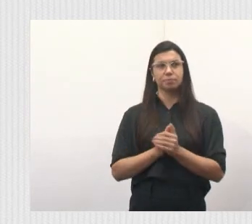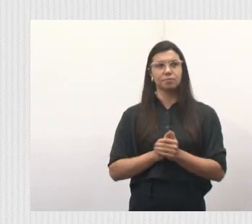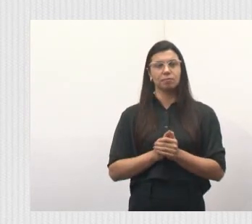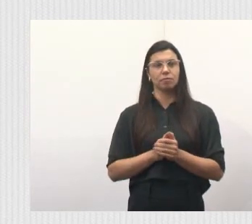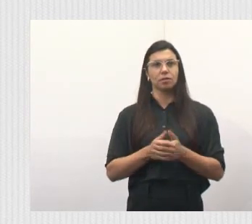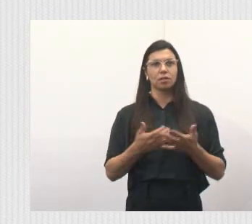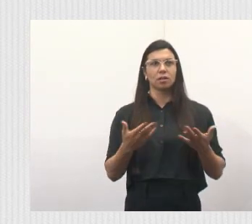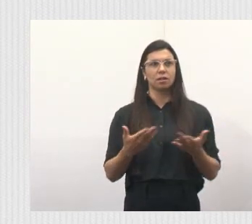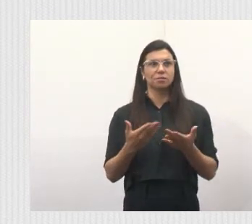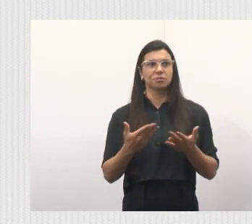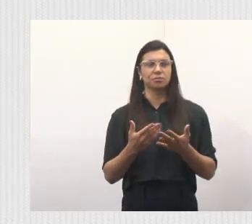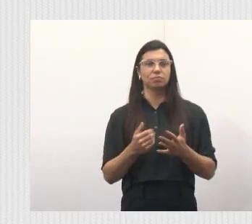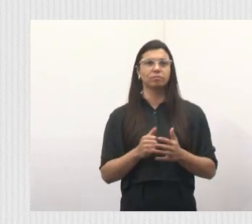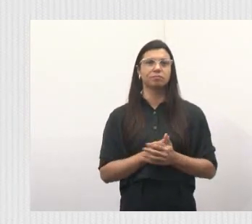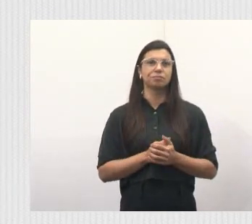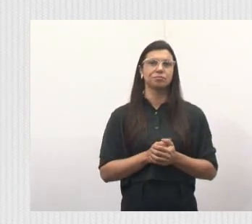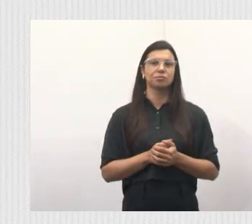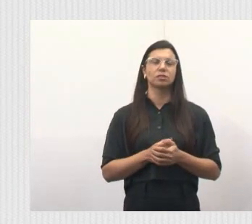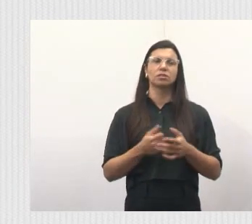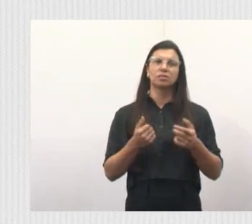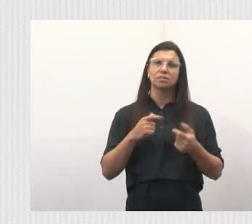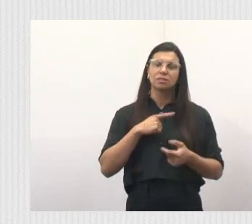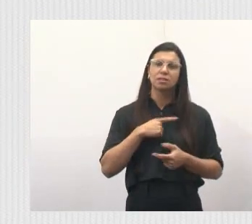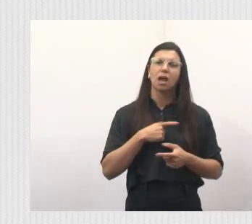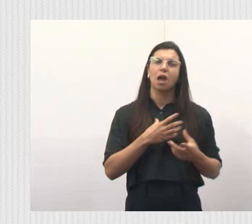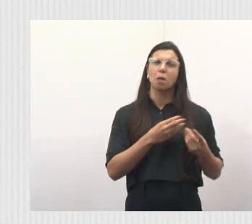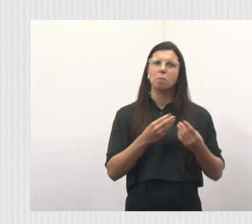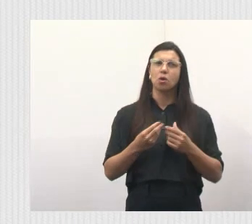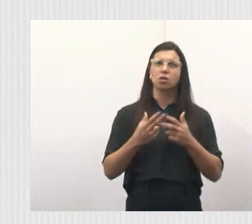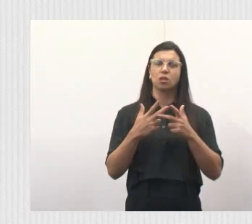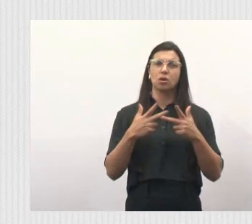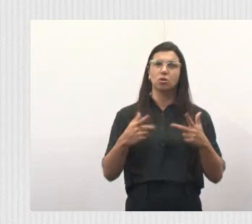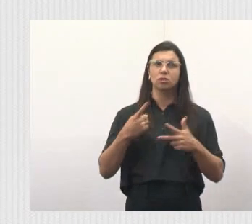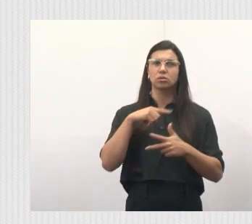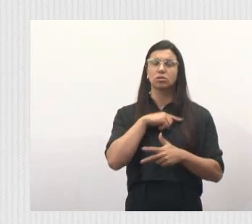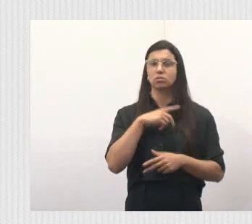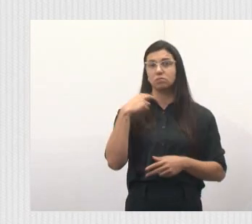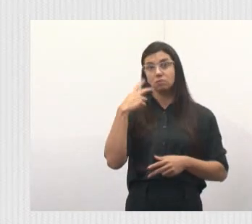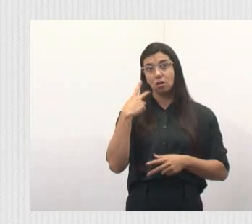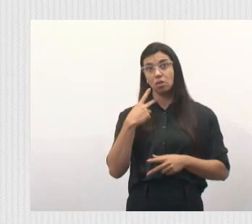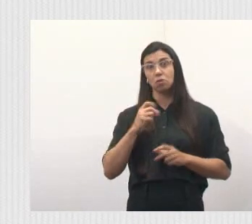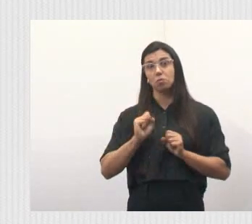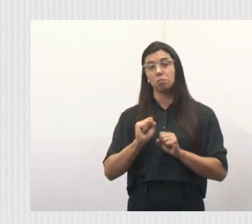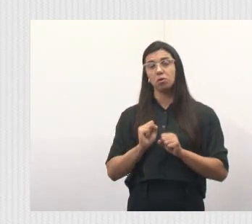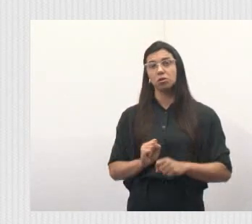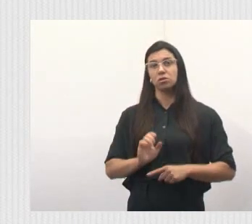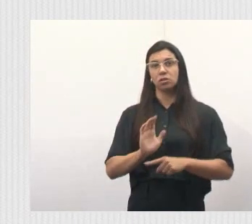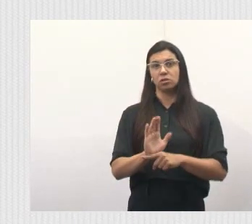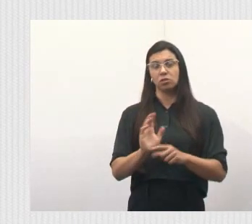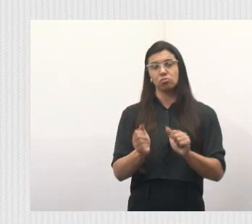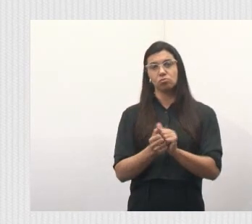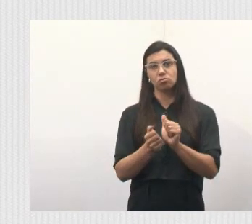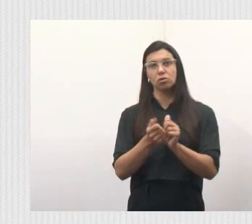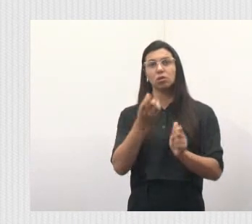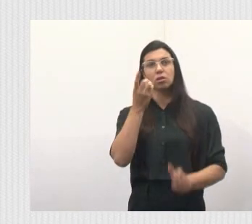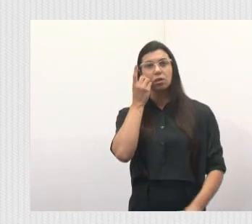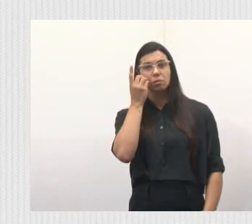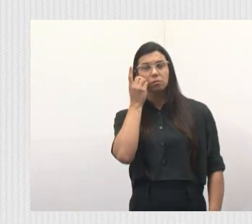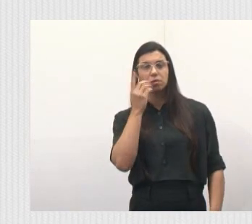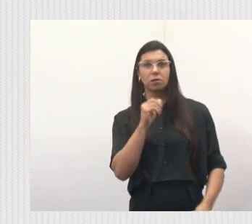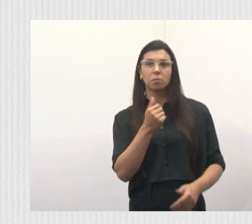que tem muita coisa para ser realizada e muita coisa que nós, vereadores, podemos ajudar intermediando junto aos nossos deputados.